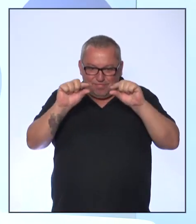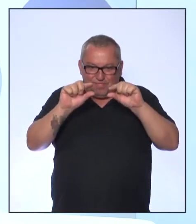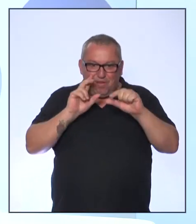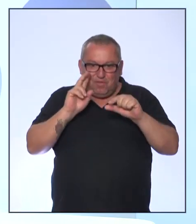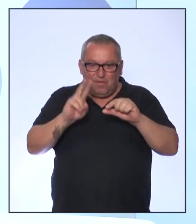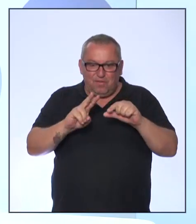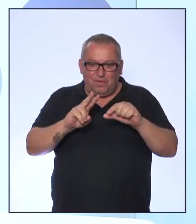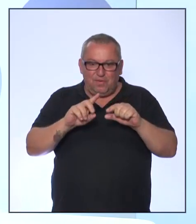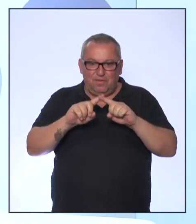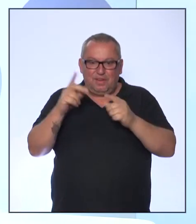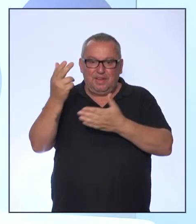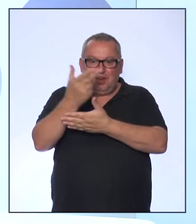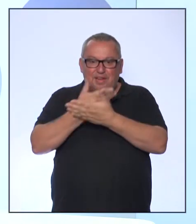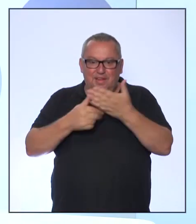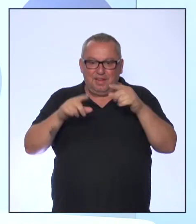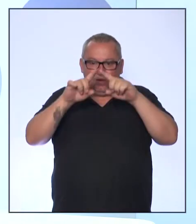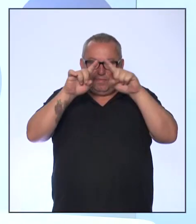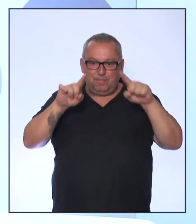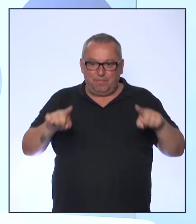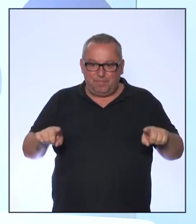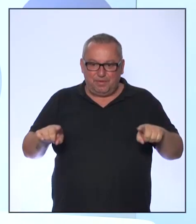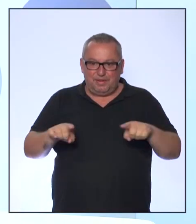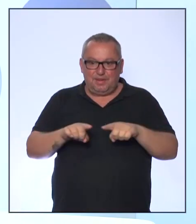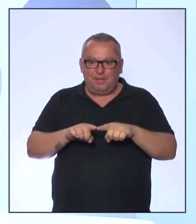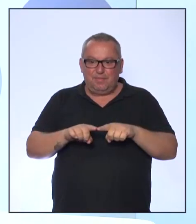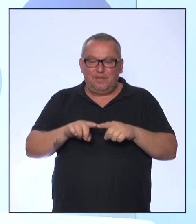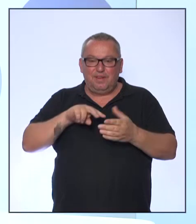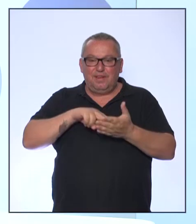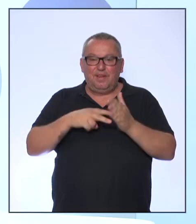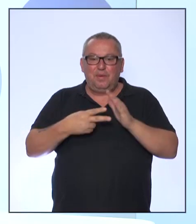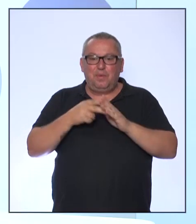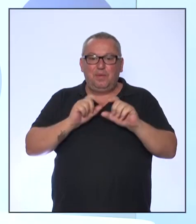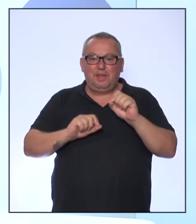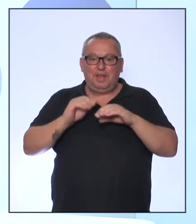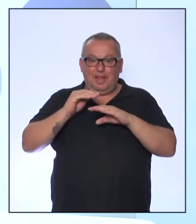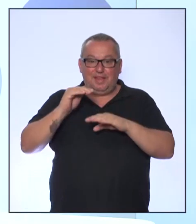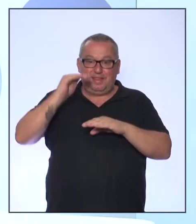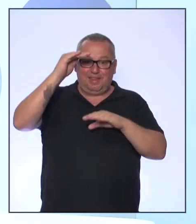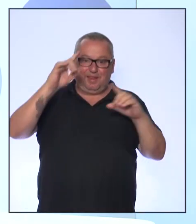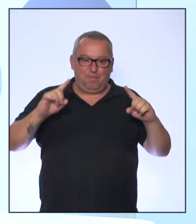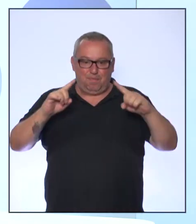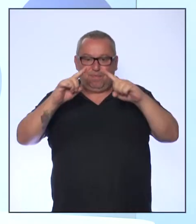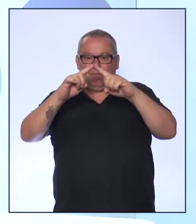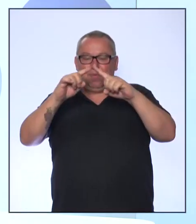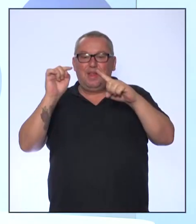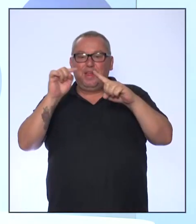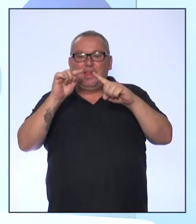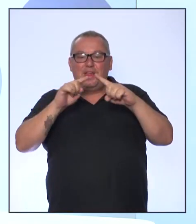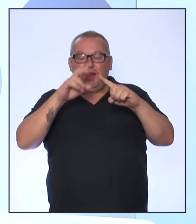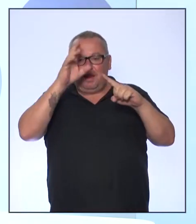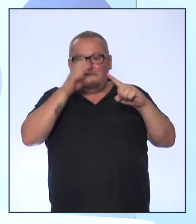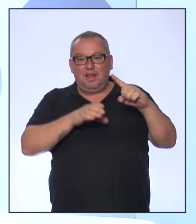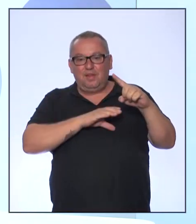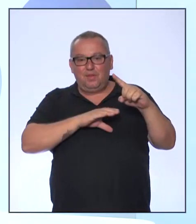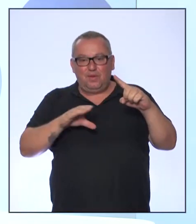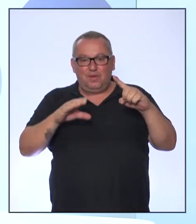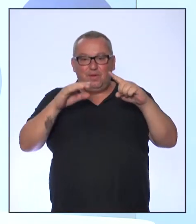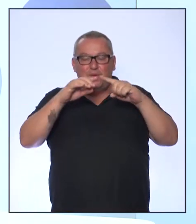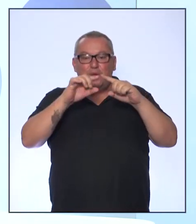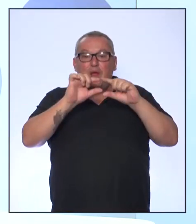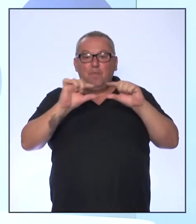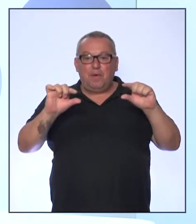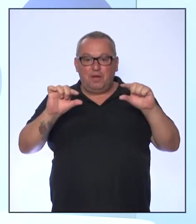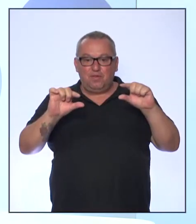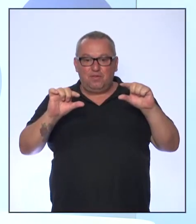já deve ter desenhado uma pirâmide. O que é essa pirâmide? Ela é a representação, né, da quantidade de pessoas que nós temos